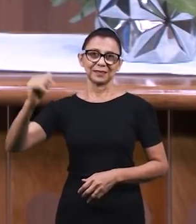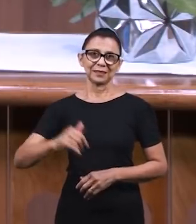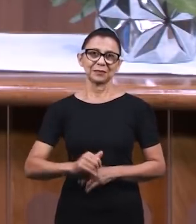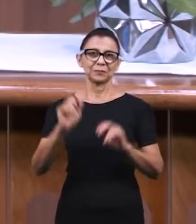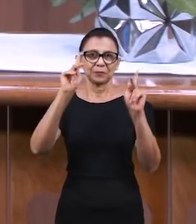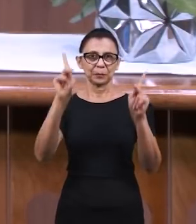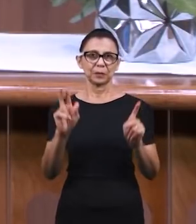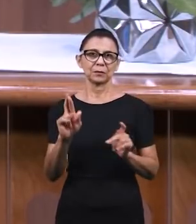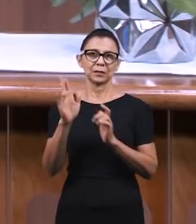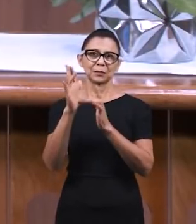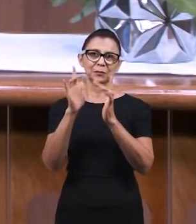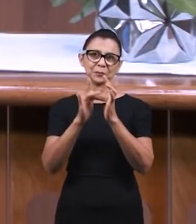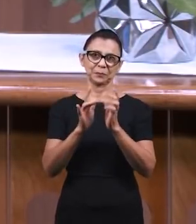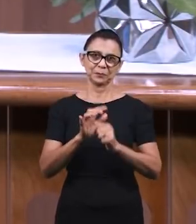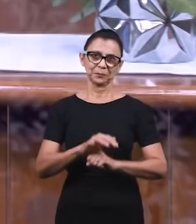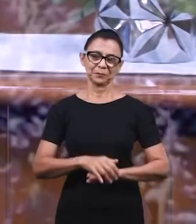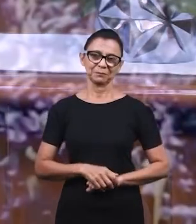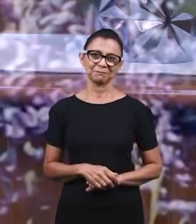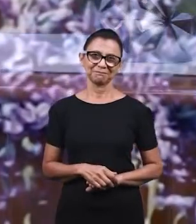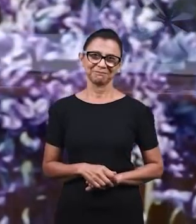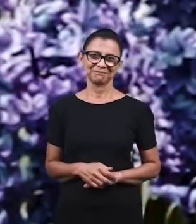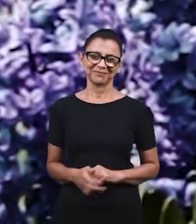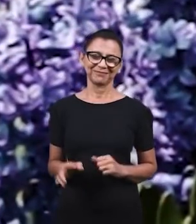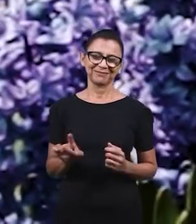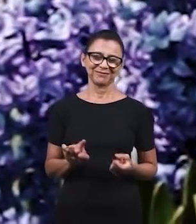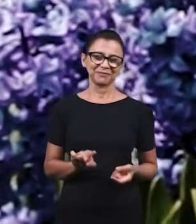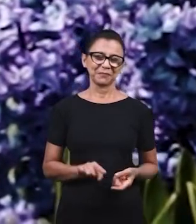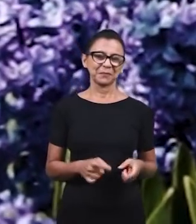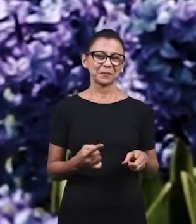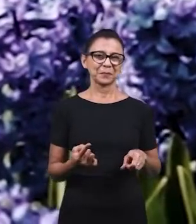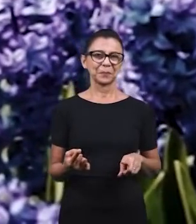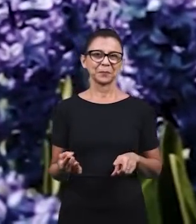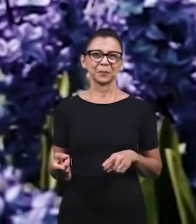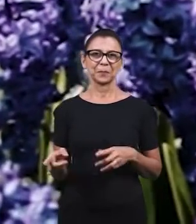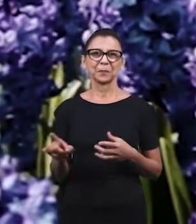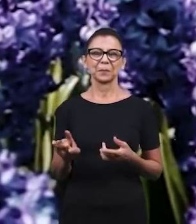dia. A paz do Senhor.